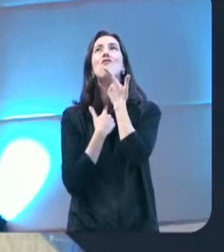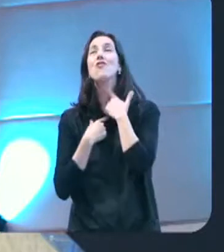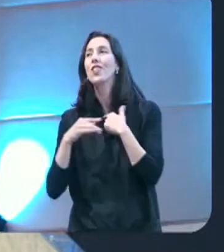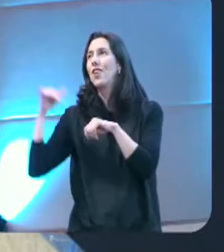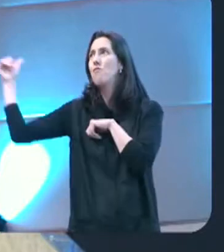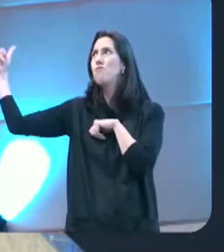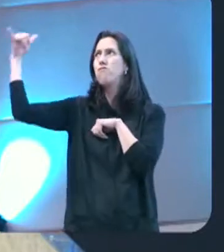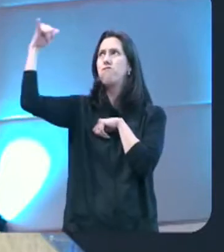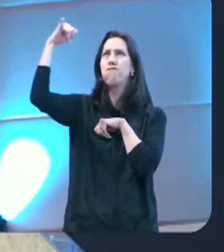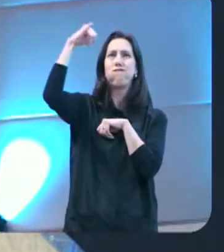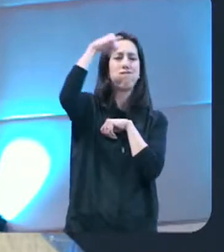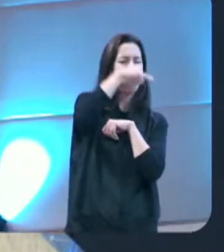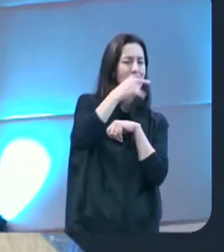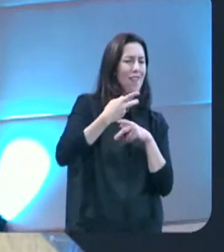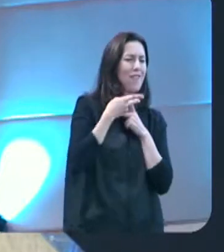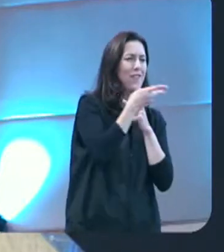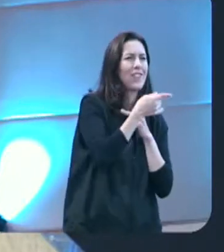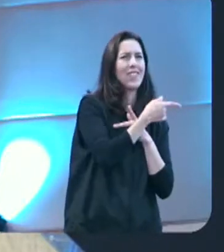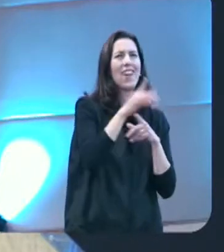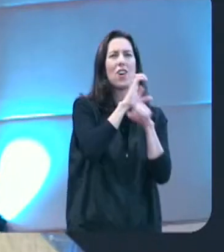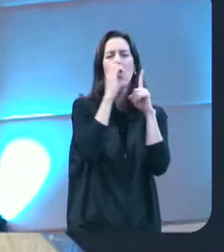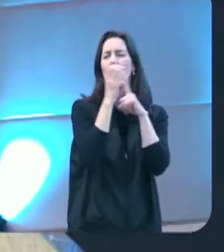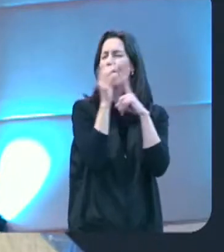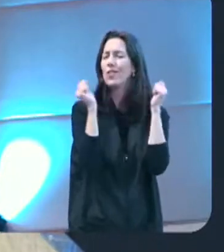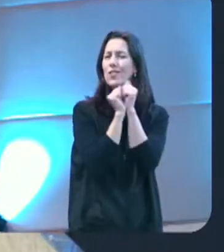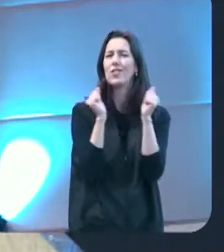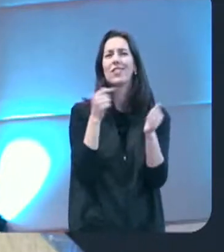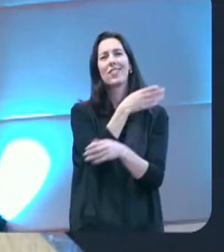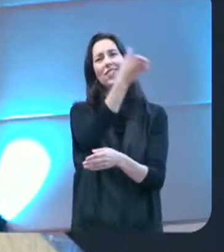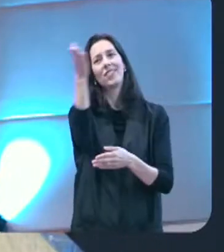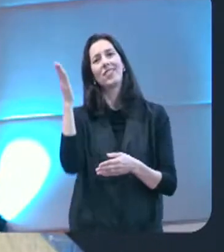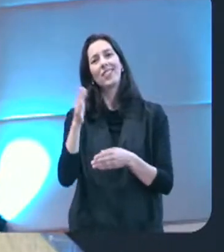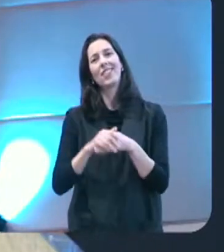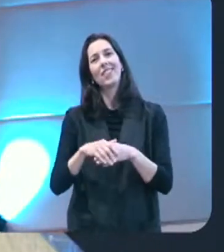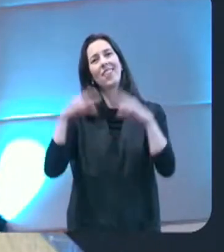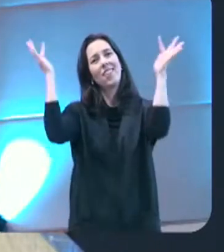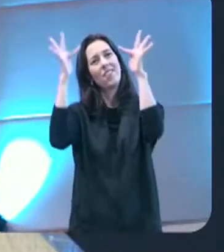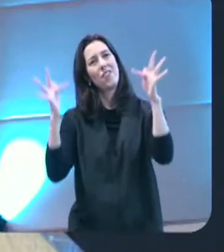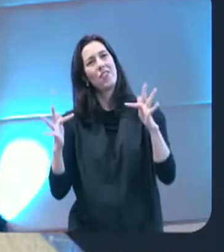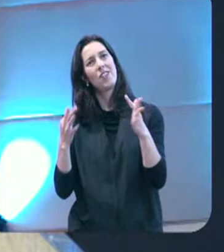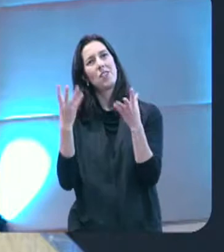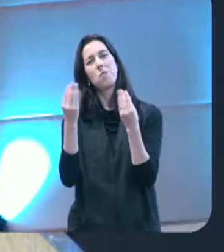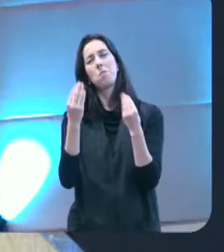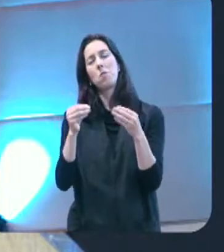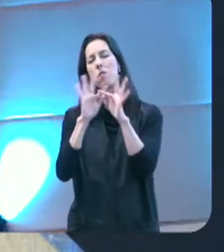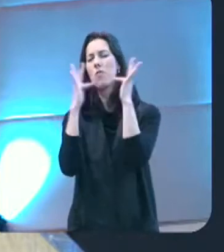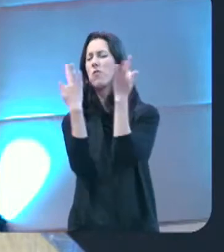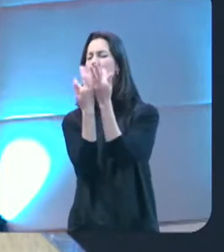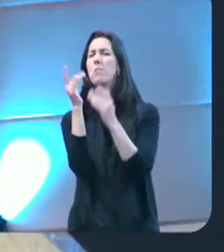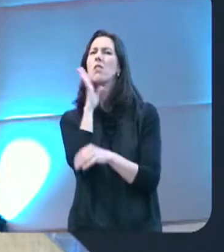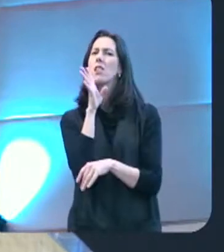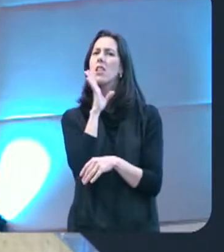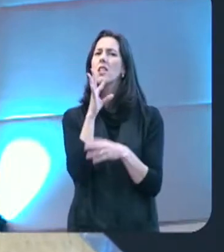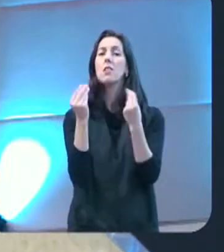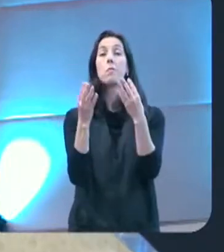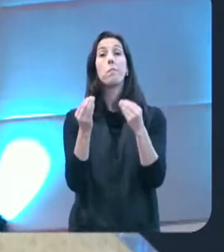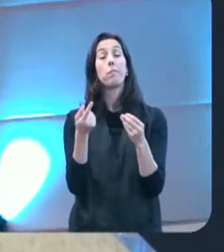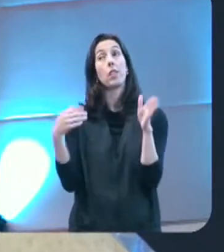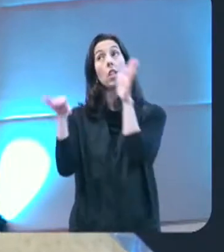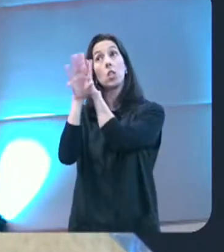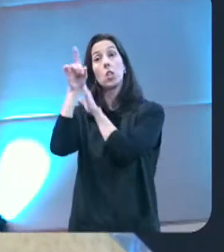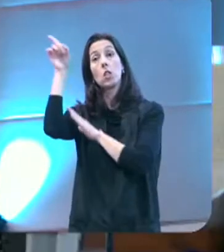avião e vir cultuar convosco. Então é uma família muito querida. Eles chegaram a